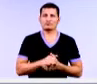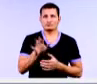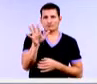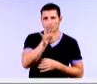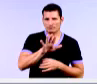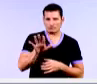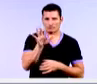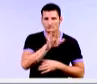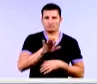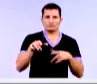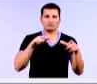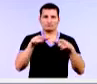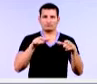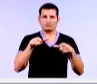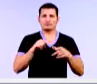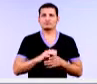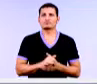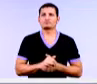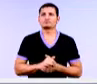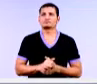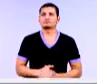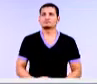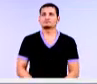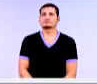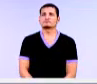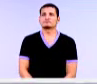de trabalho.